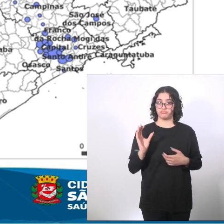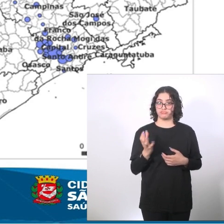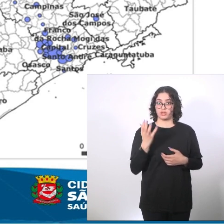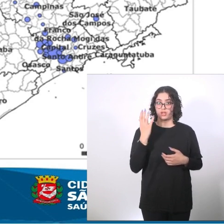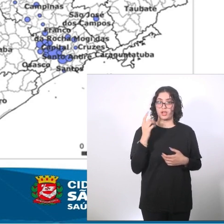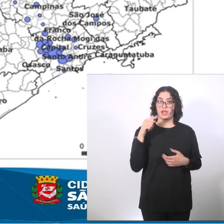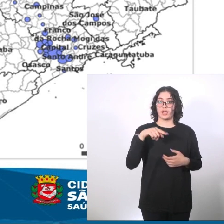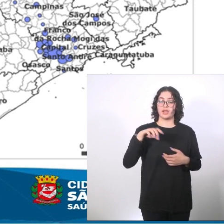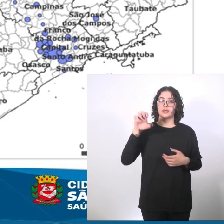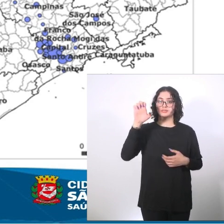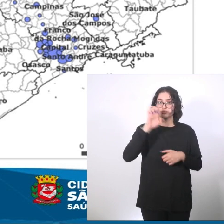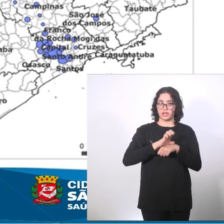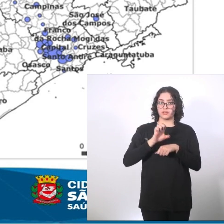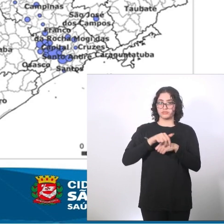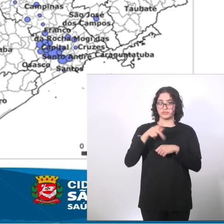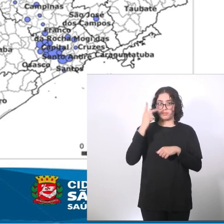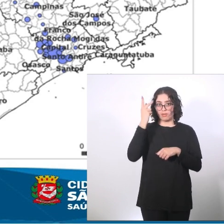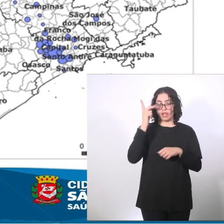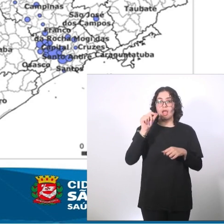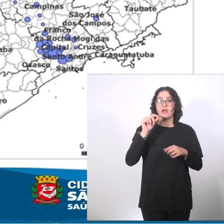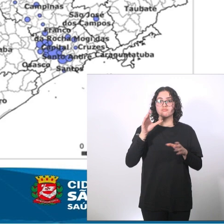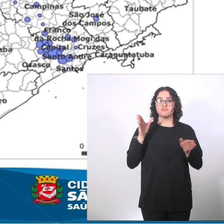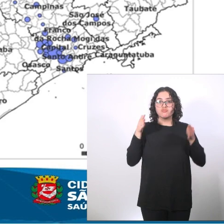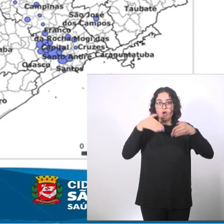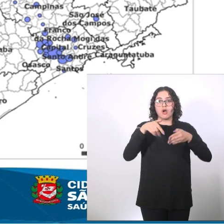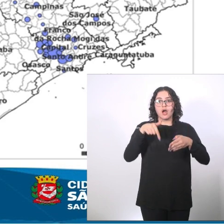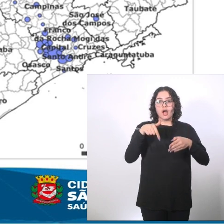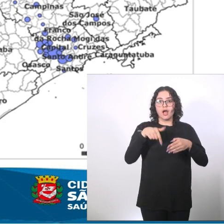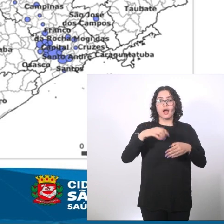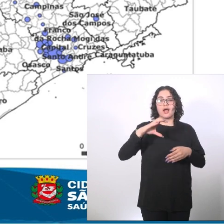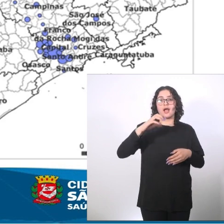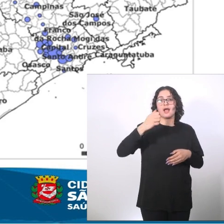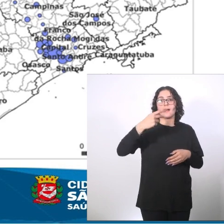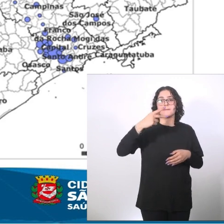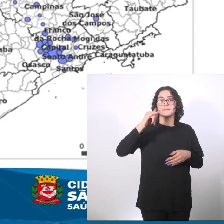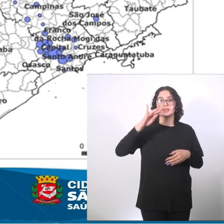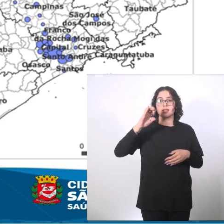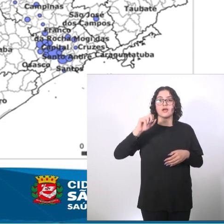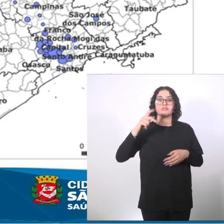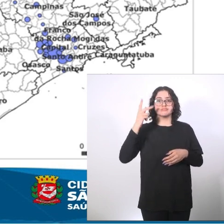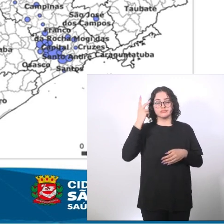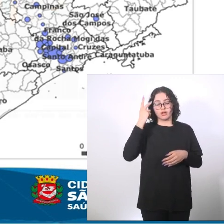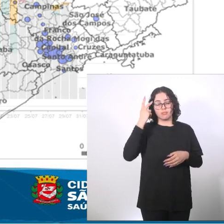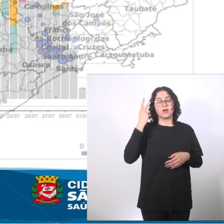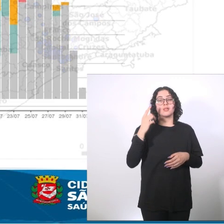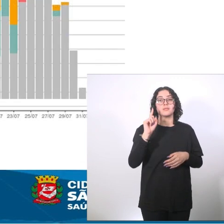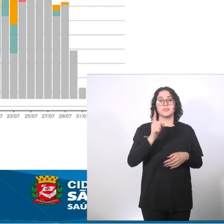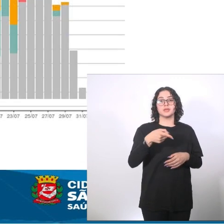do estado de São Paulo estão concentrados na capital, com 1.031 casos.